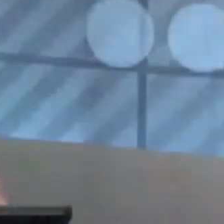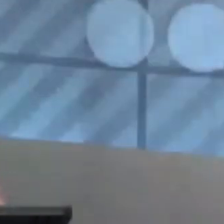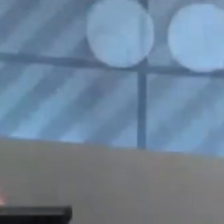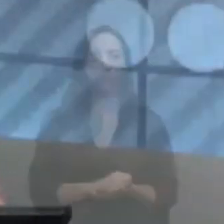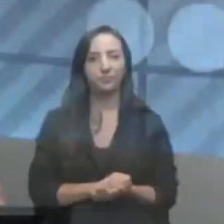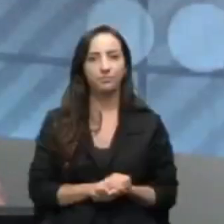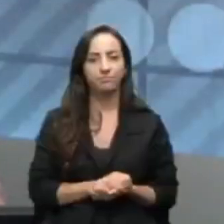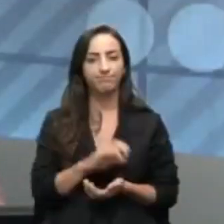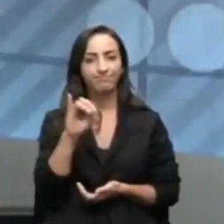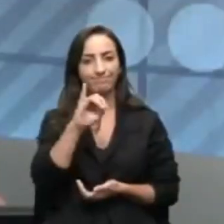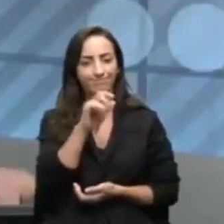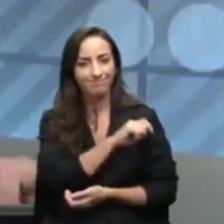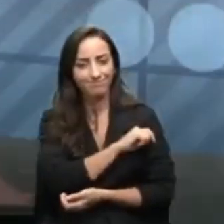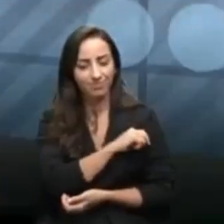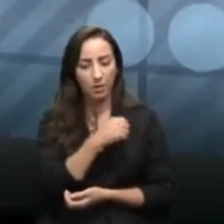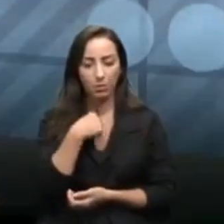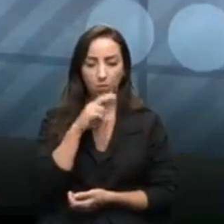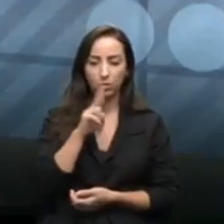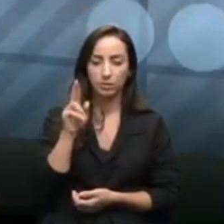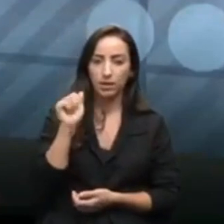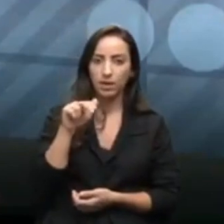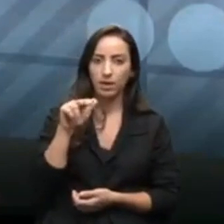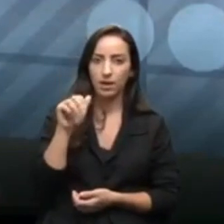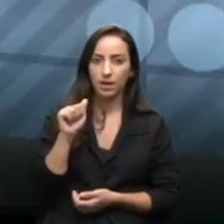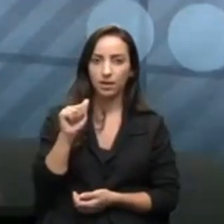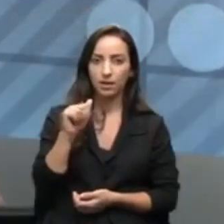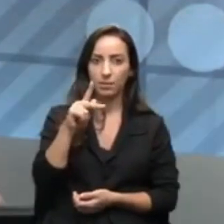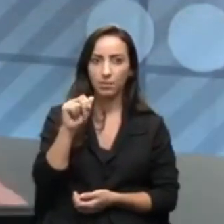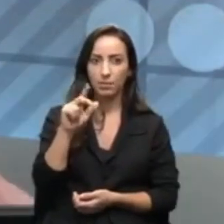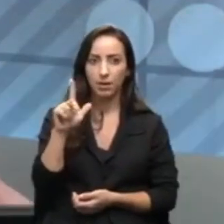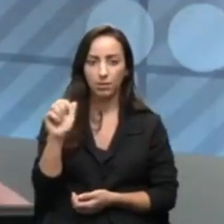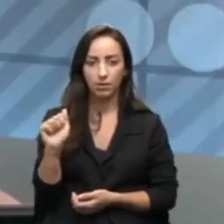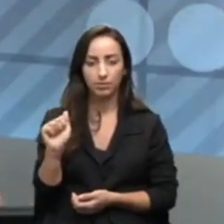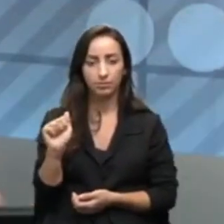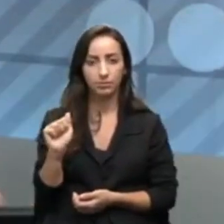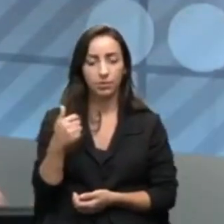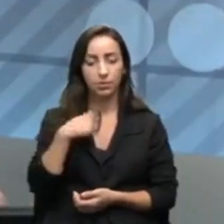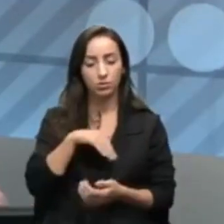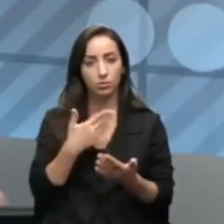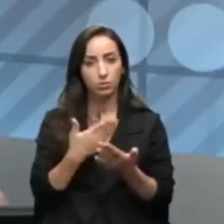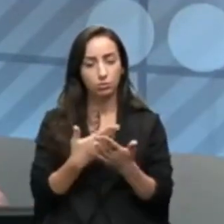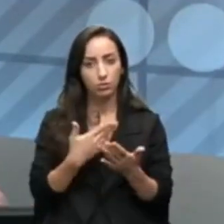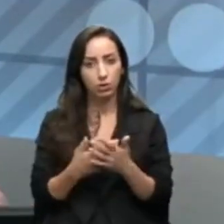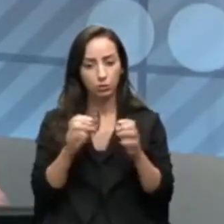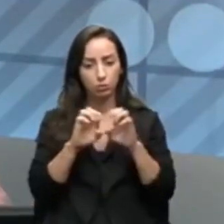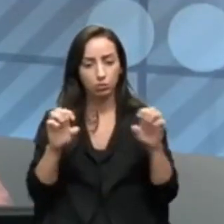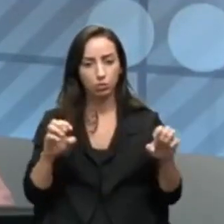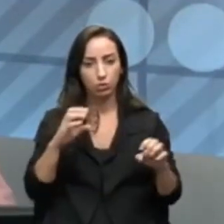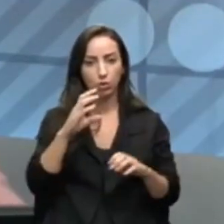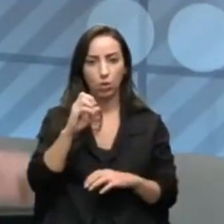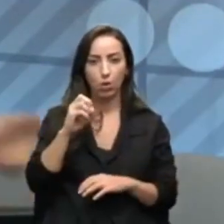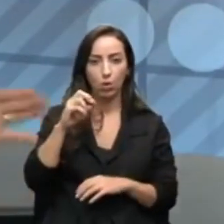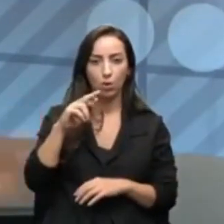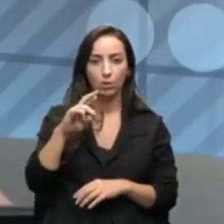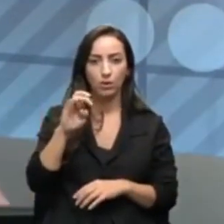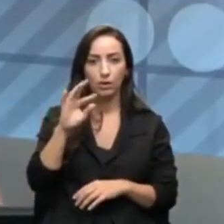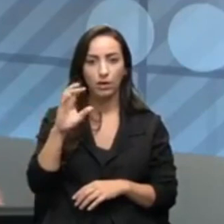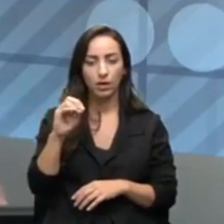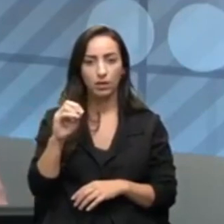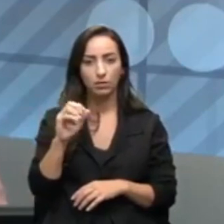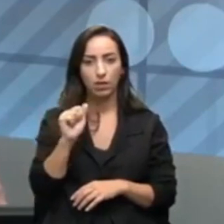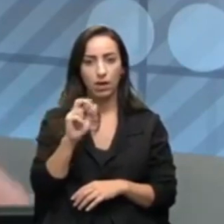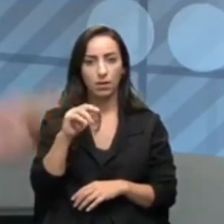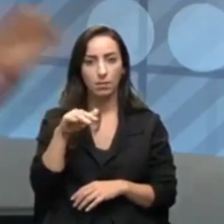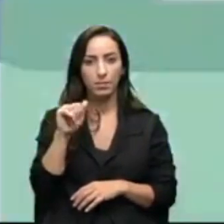Olá, aluno! Meu nome é Ana Paula Vedoato Torres e nós vamos estudar as estruturas de concreto armado. Nesta segunda sessão, nós